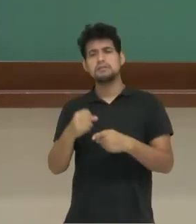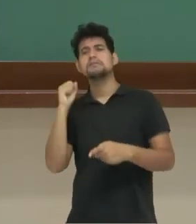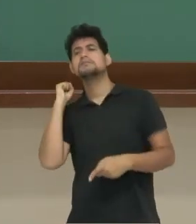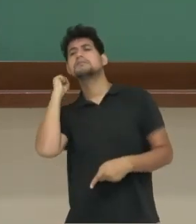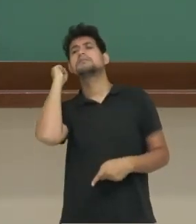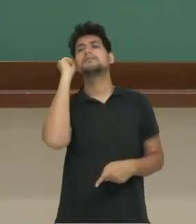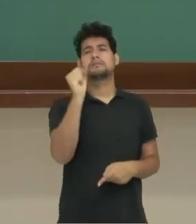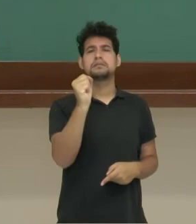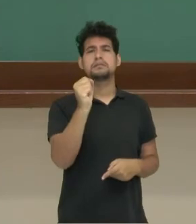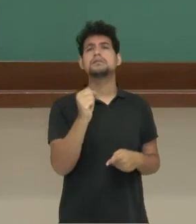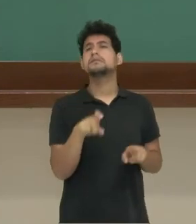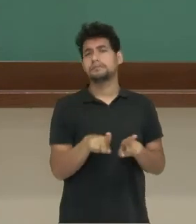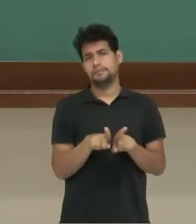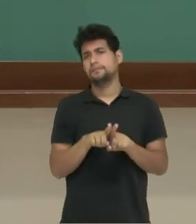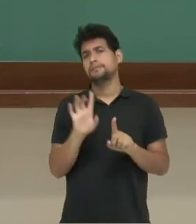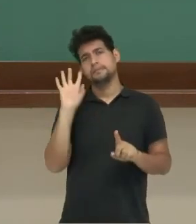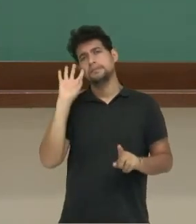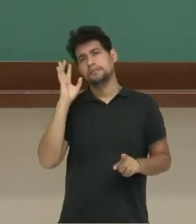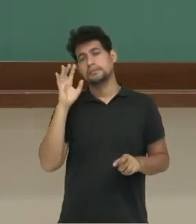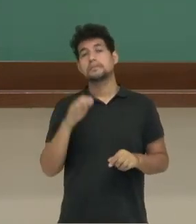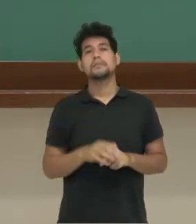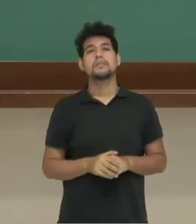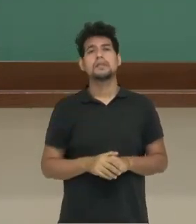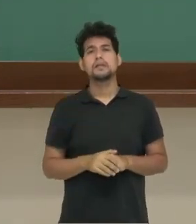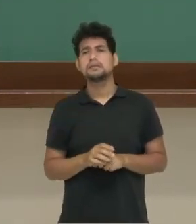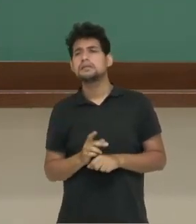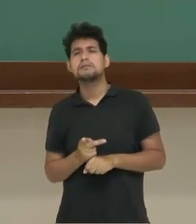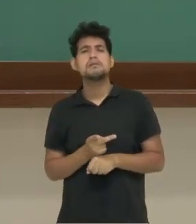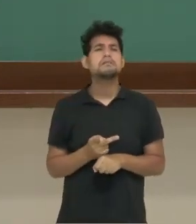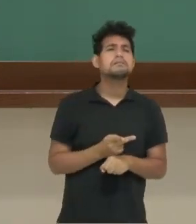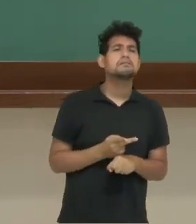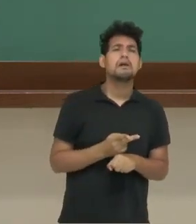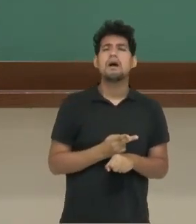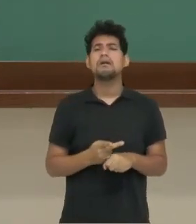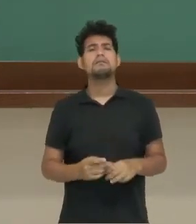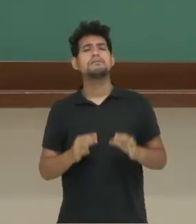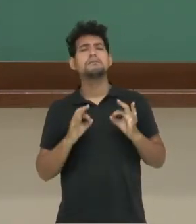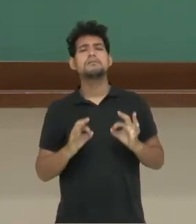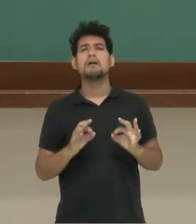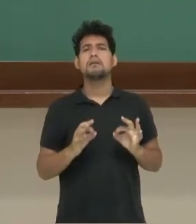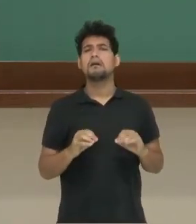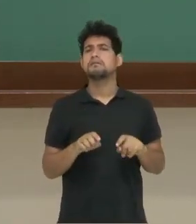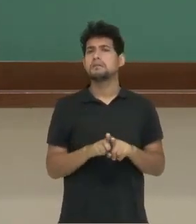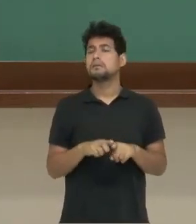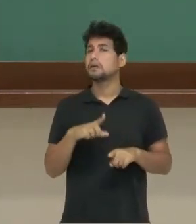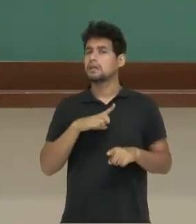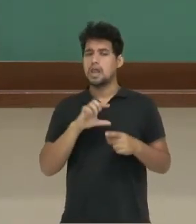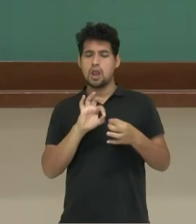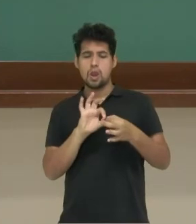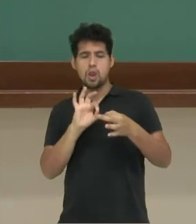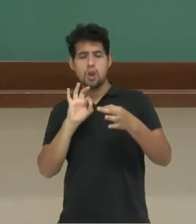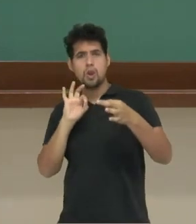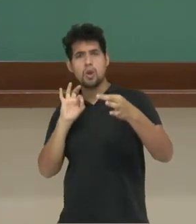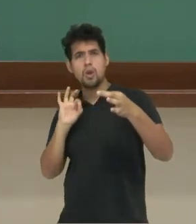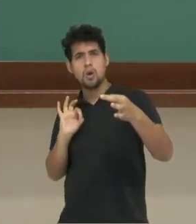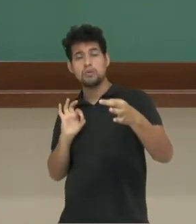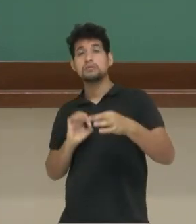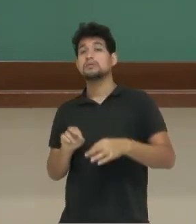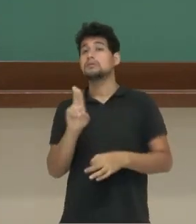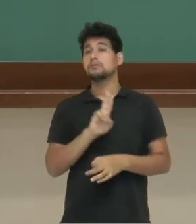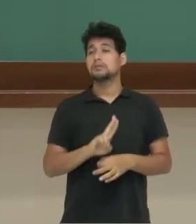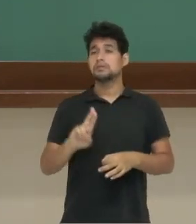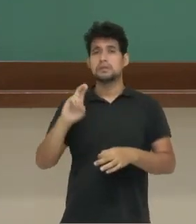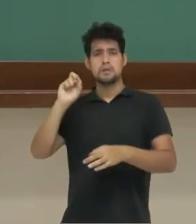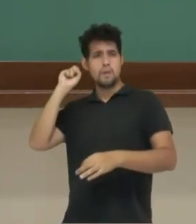saiu exatamente dessa atividade, de caçar, de acertar uma presa que está longe, tá? Usando uma